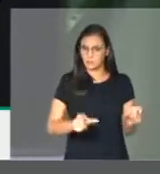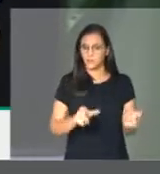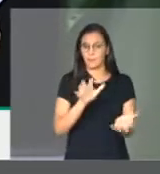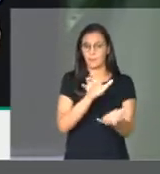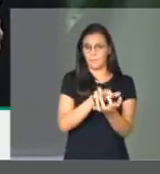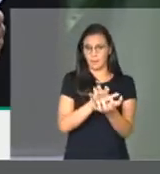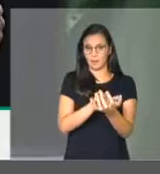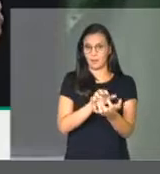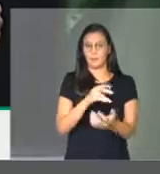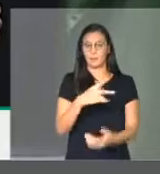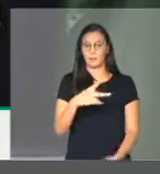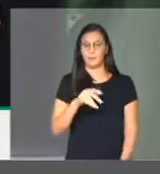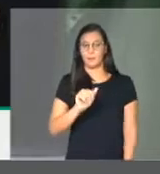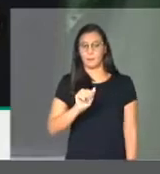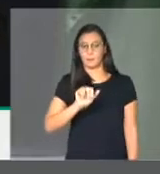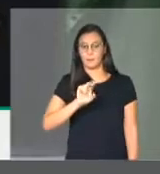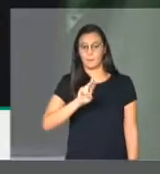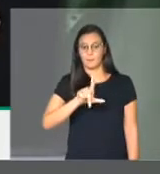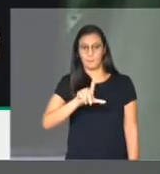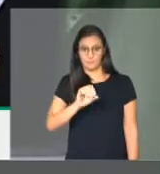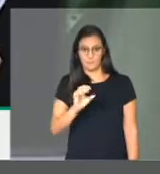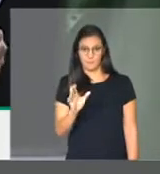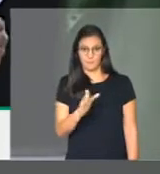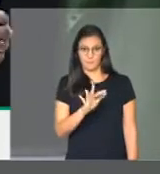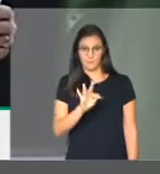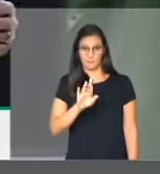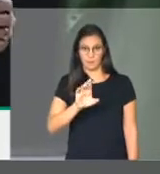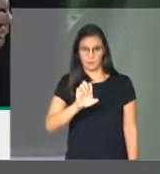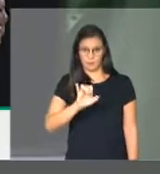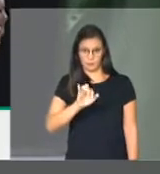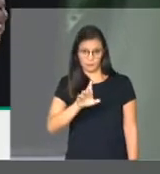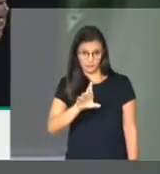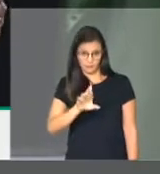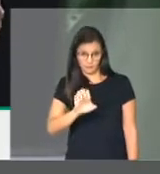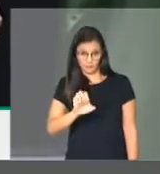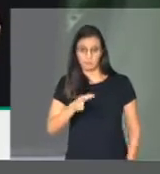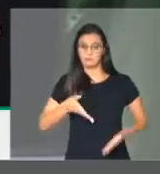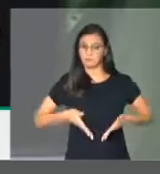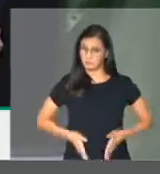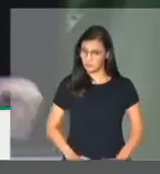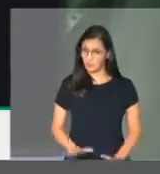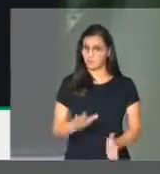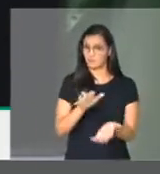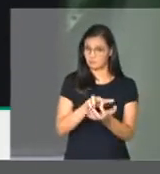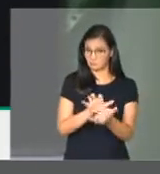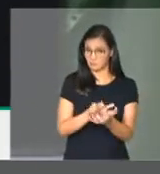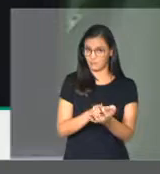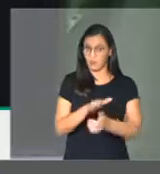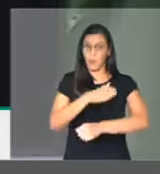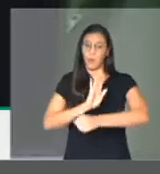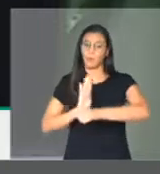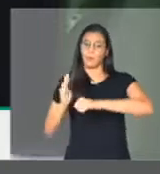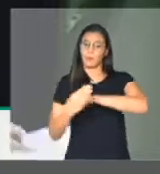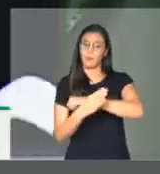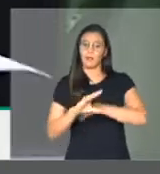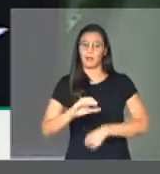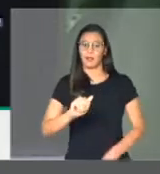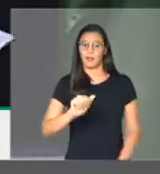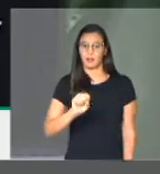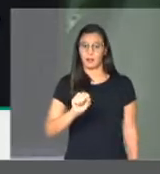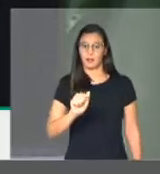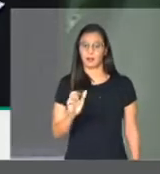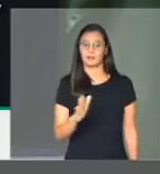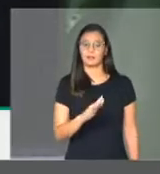Paulo Freire, patrono da educação no Brasil, nascido no Recife, no bairro de Casa Amarela, à